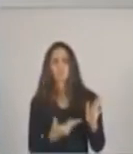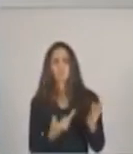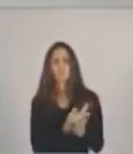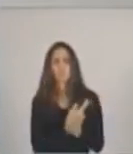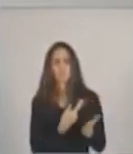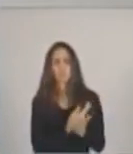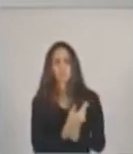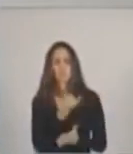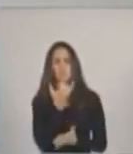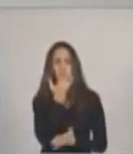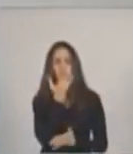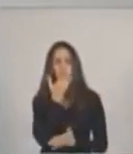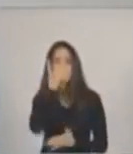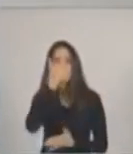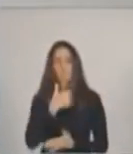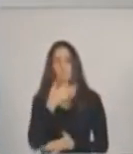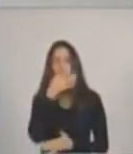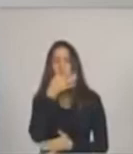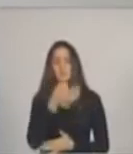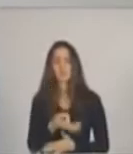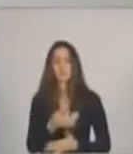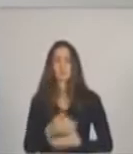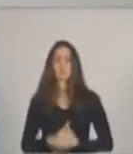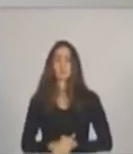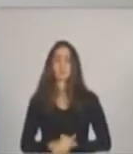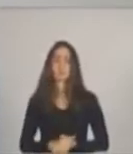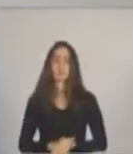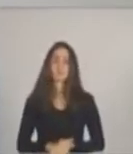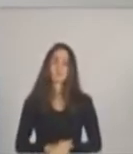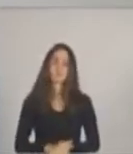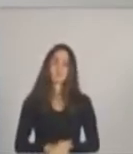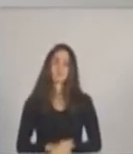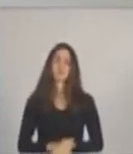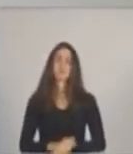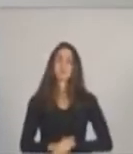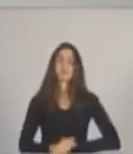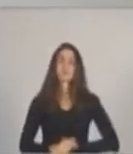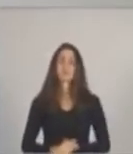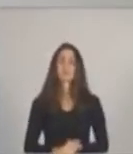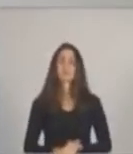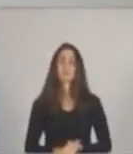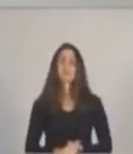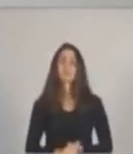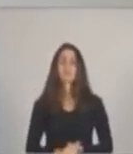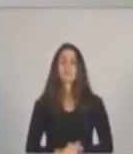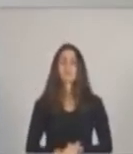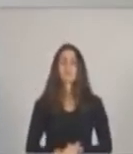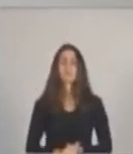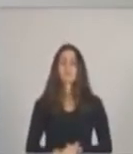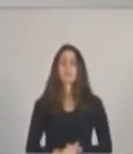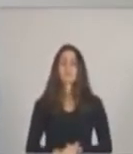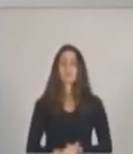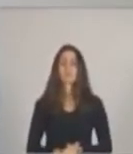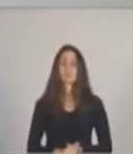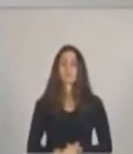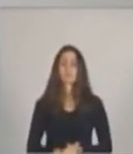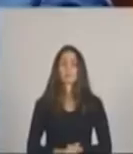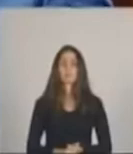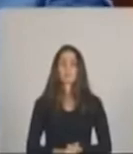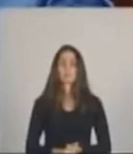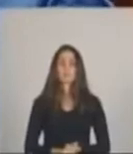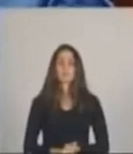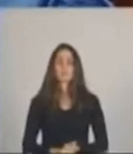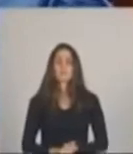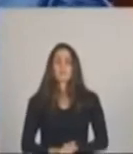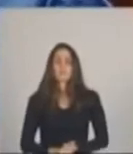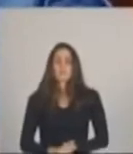senhor presidente. Esse é o meu posicionamento em relação a mais uma matéria de defesa do consumidor. Senhor presidente, pela